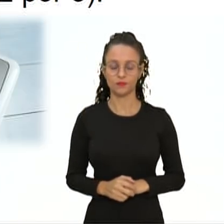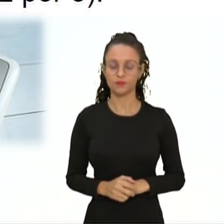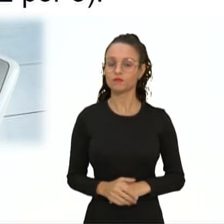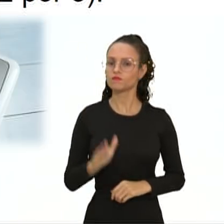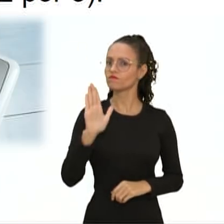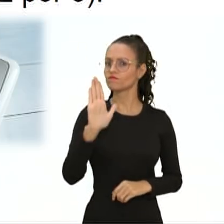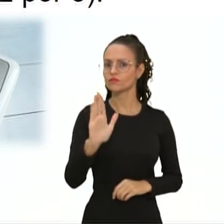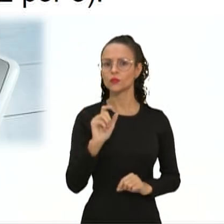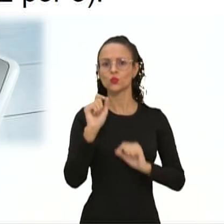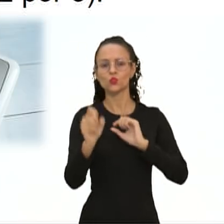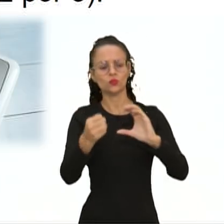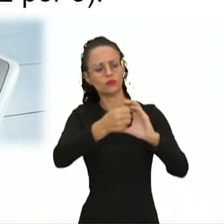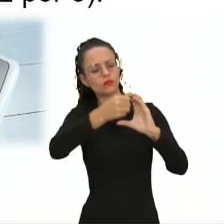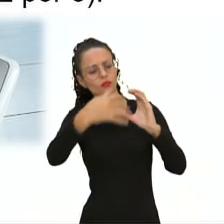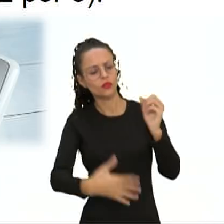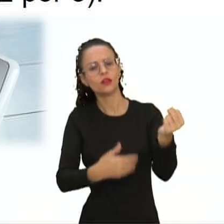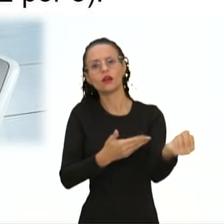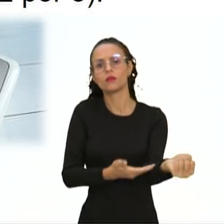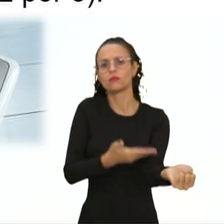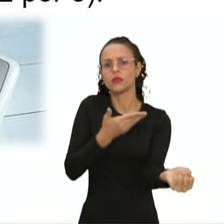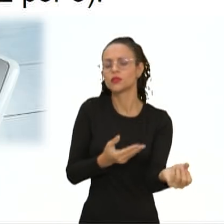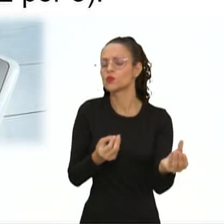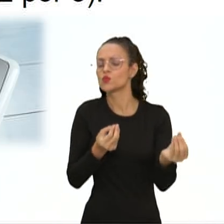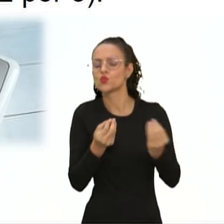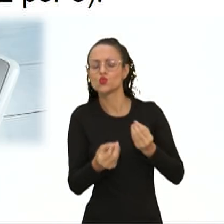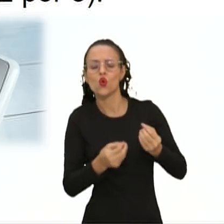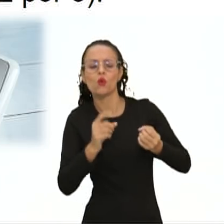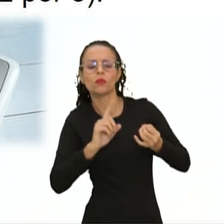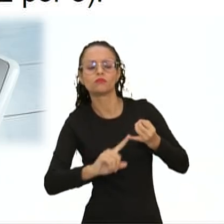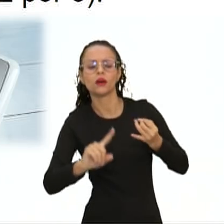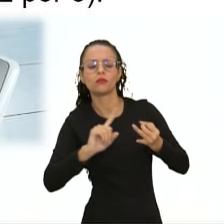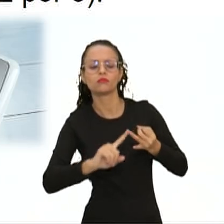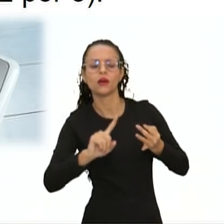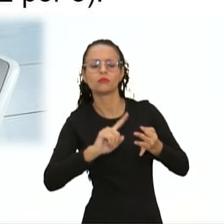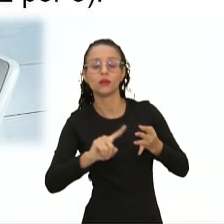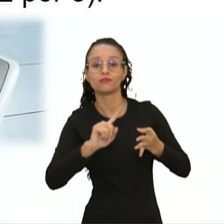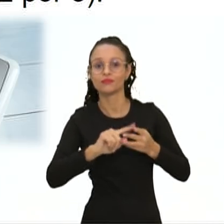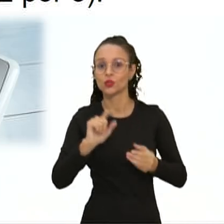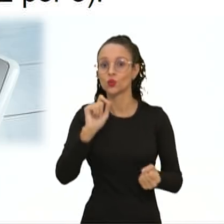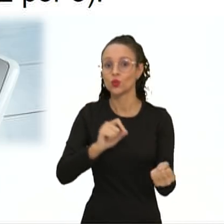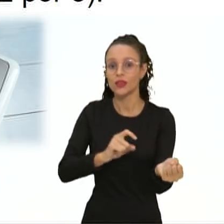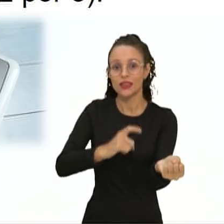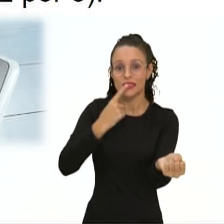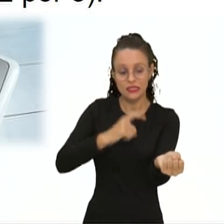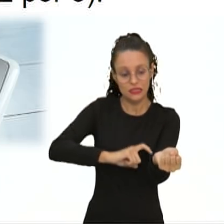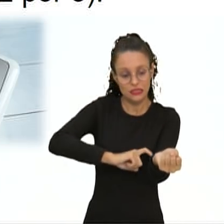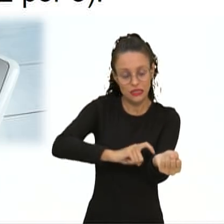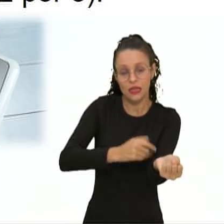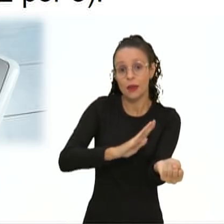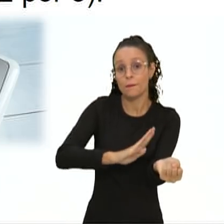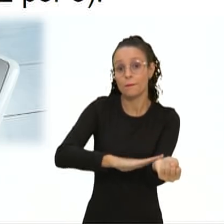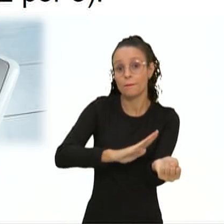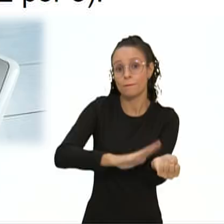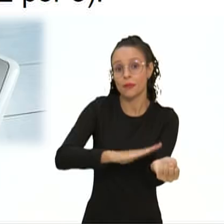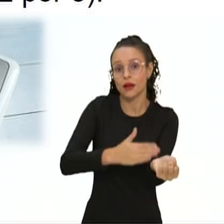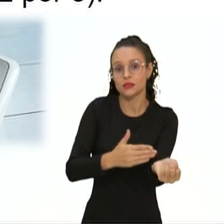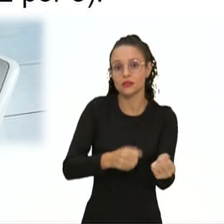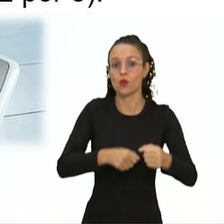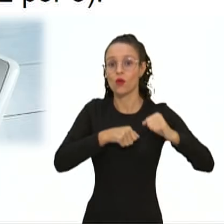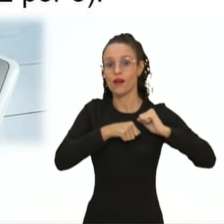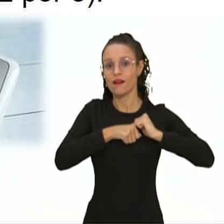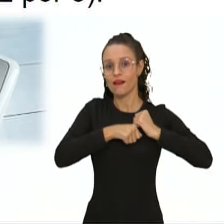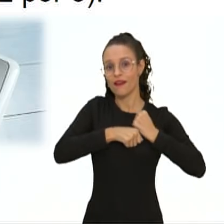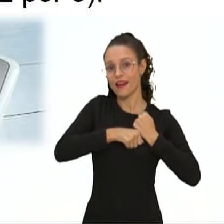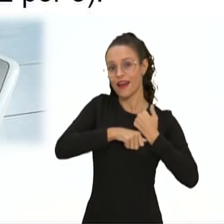Mas o que caracteriza essa doença? Elevados níveis de pressão sanguínea nas artérias, por isso que a gente fala